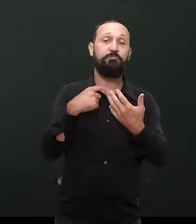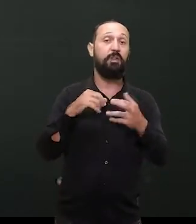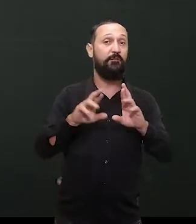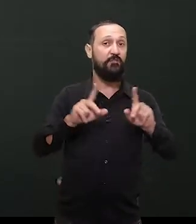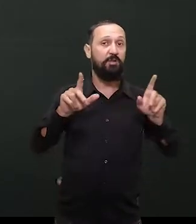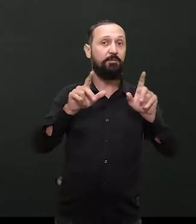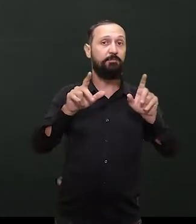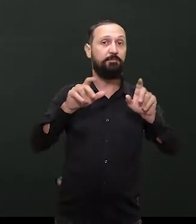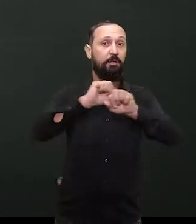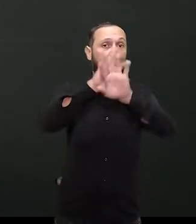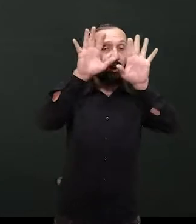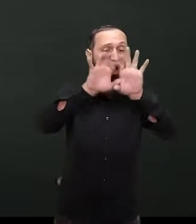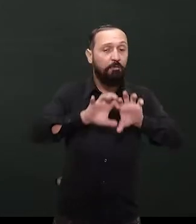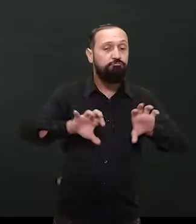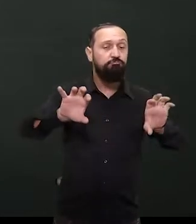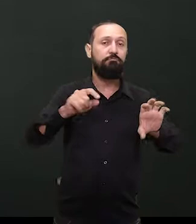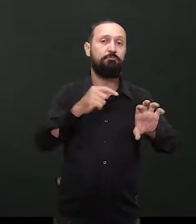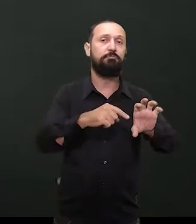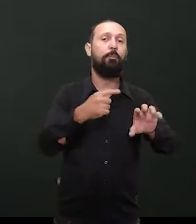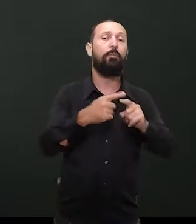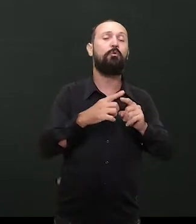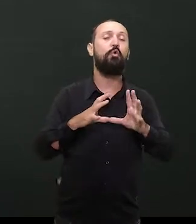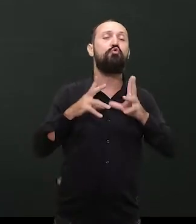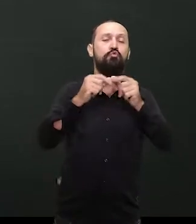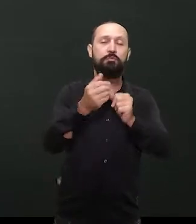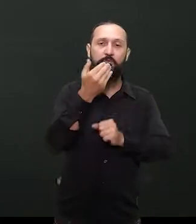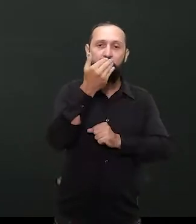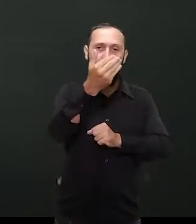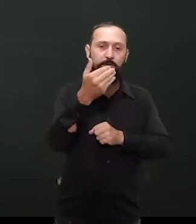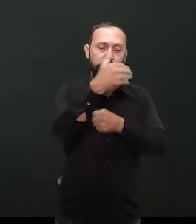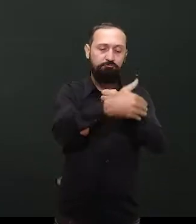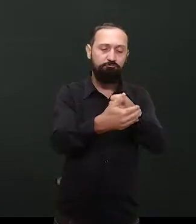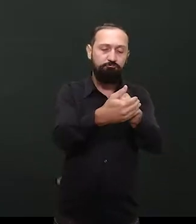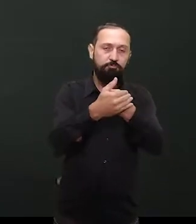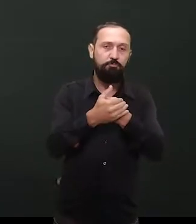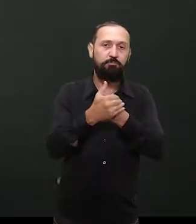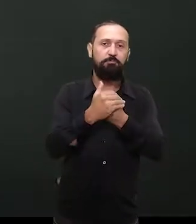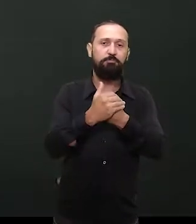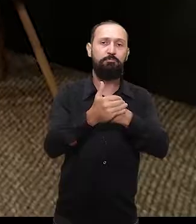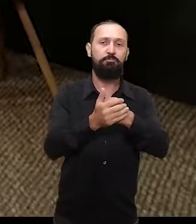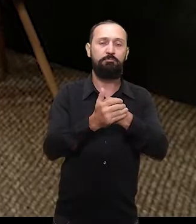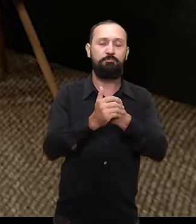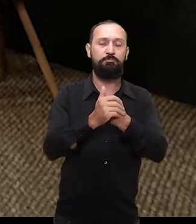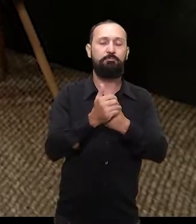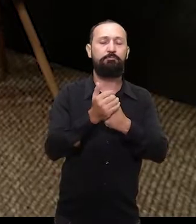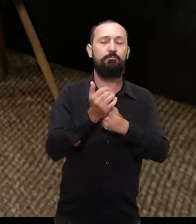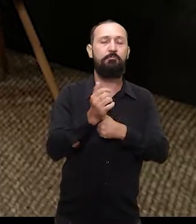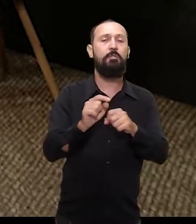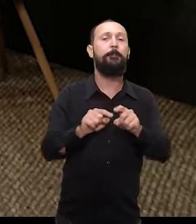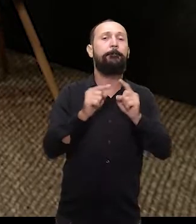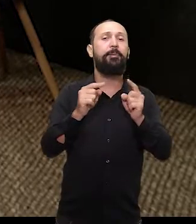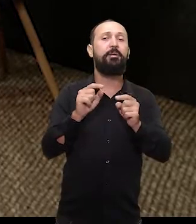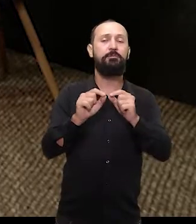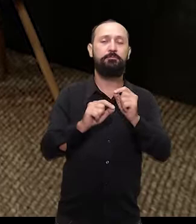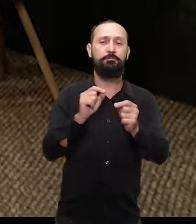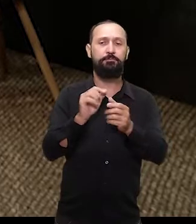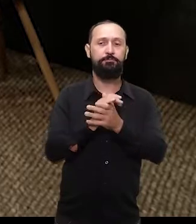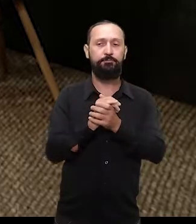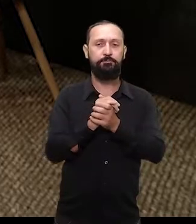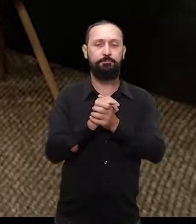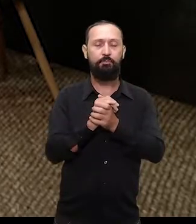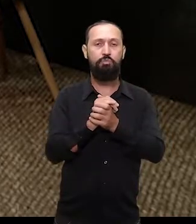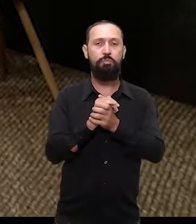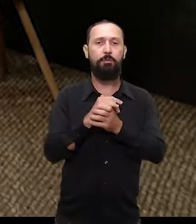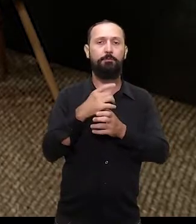se ter essa diferenciação não são todos os casos que é possível a concessão da medida protetiva mas sim principalmente